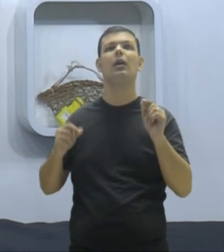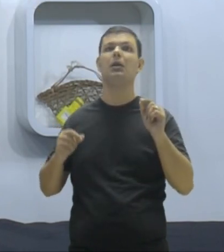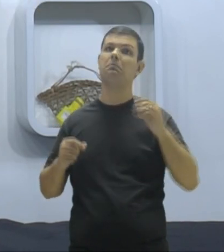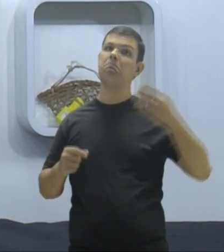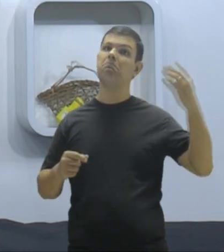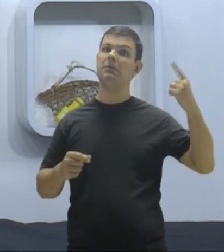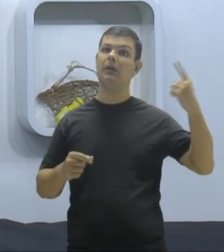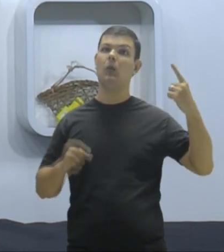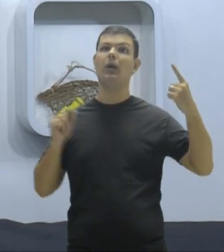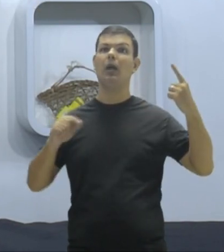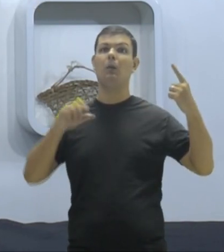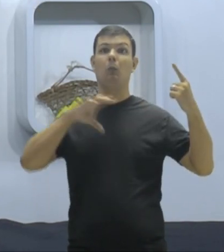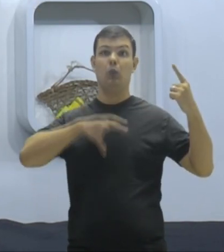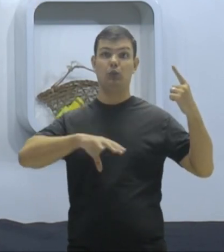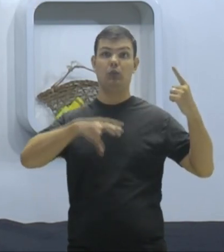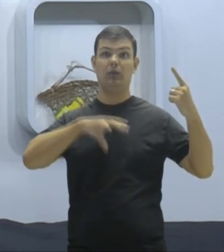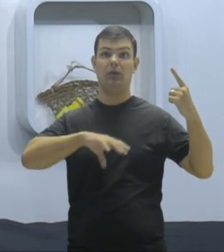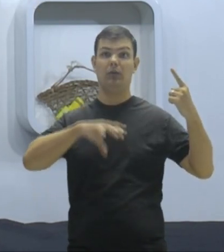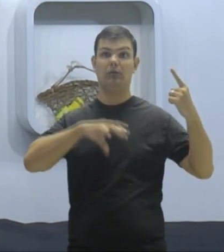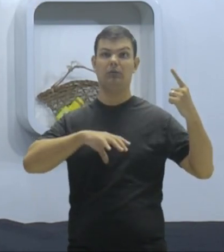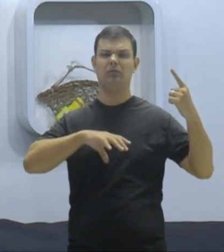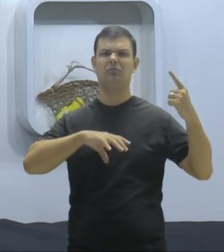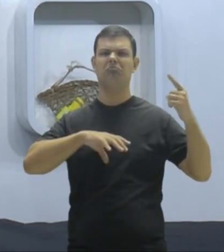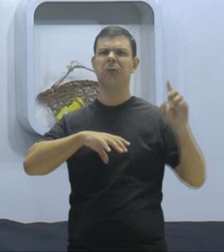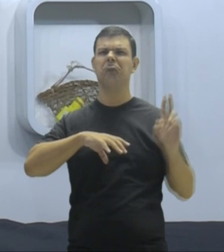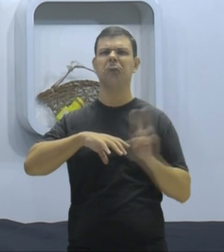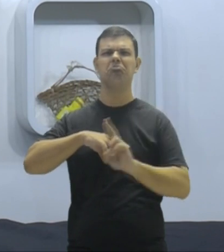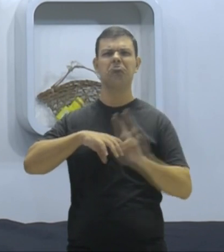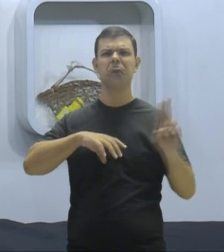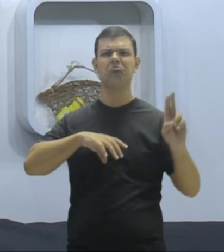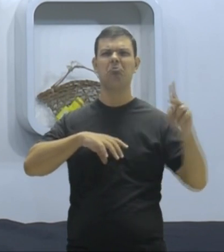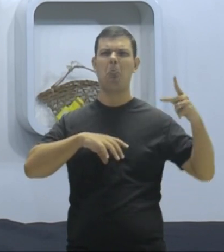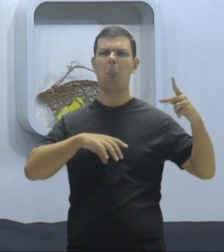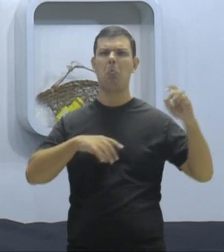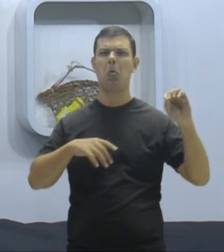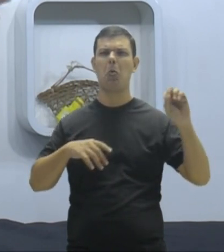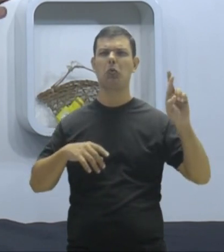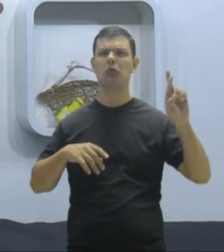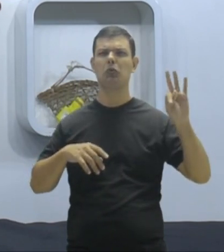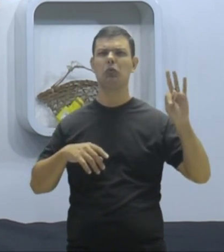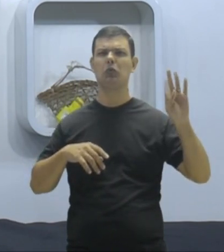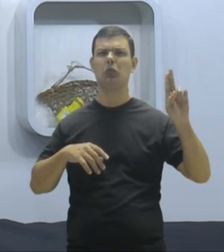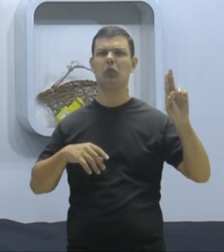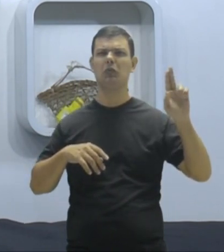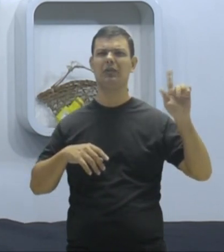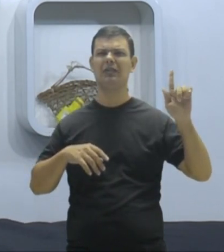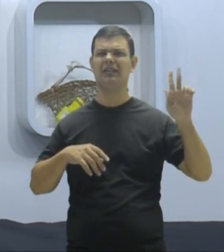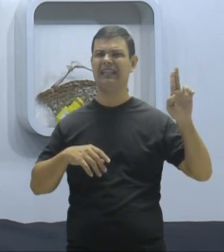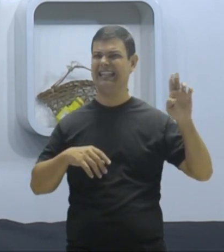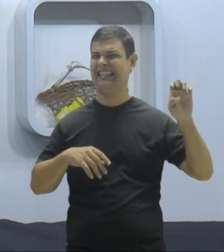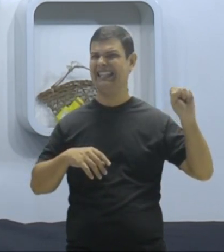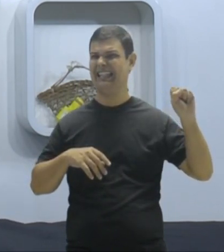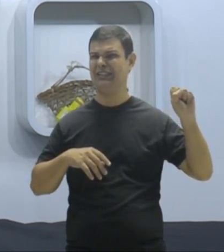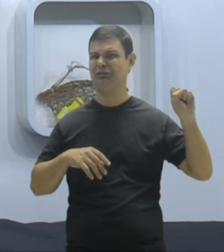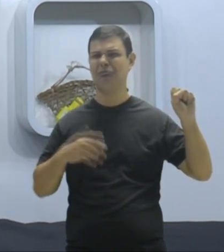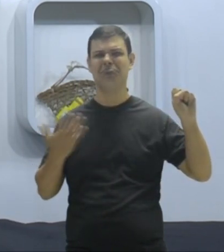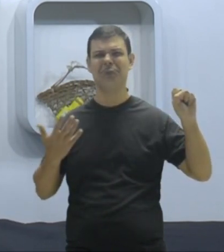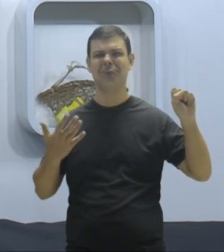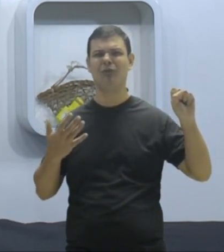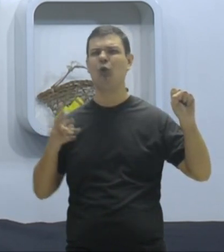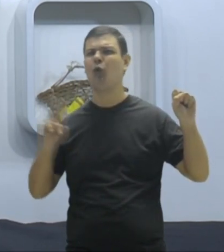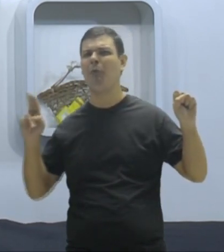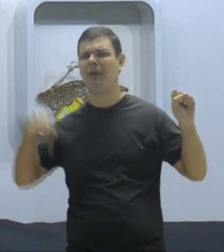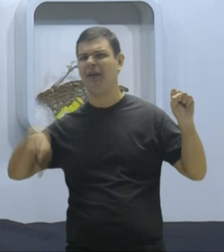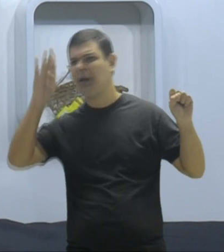portuguesa. O nosso país é o Brasil. Mas, professor, fala língua portuguesa e o país é o Brasil, não seria a língua brasileira? Pois